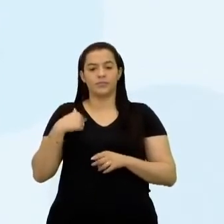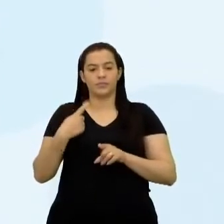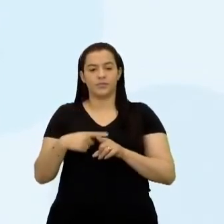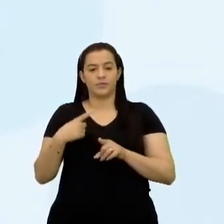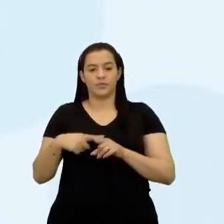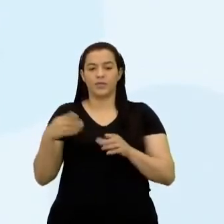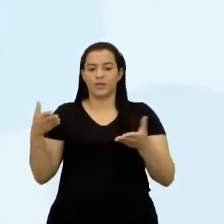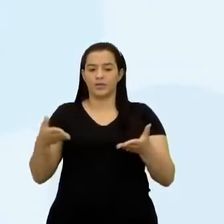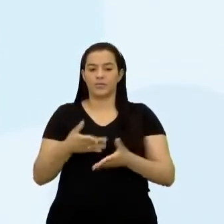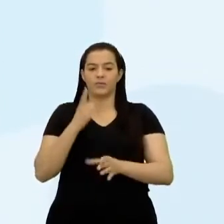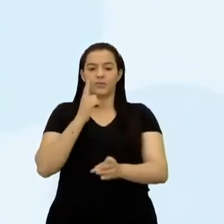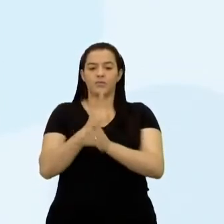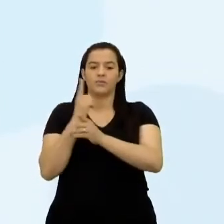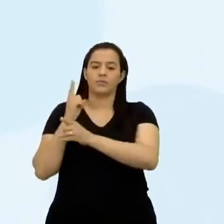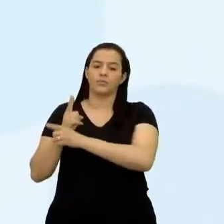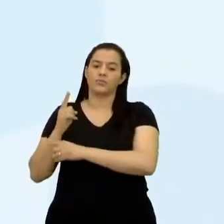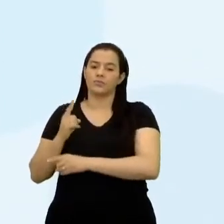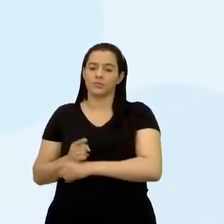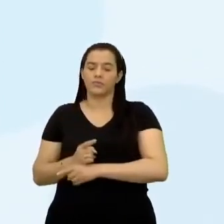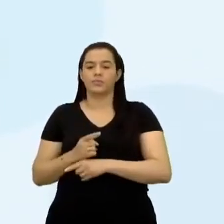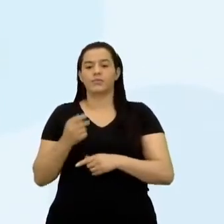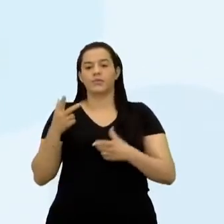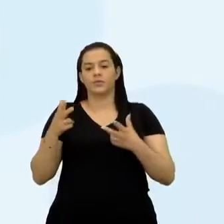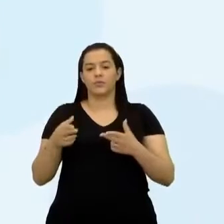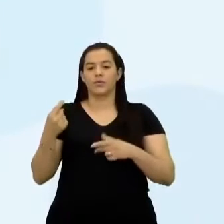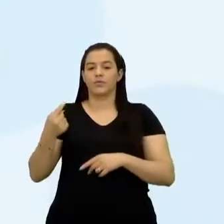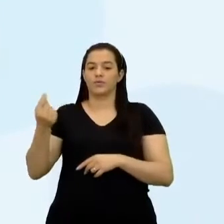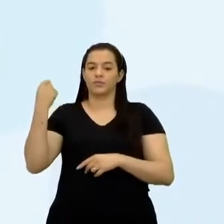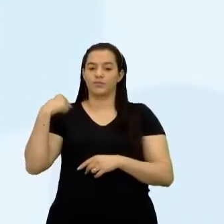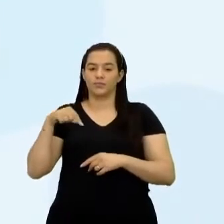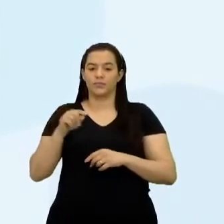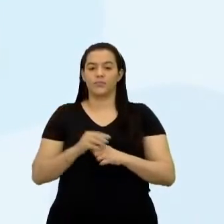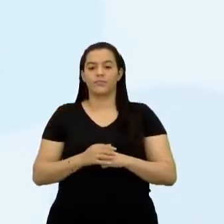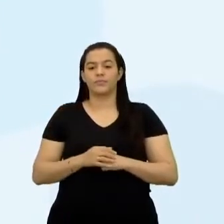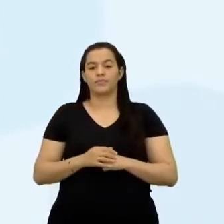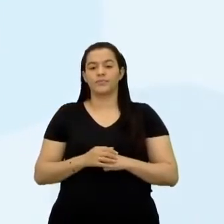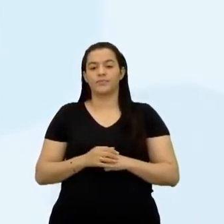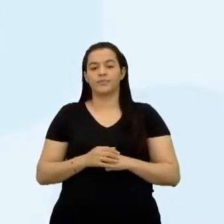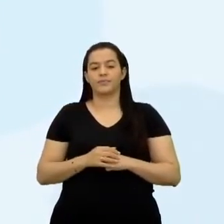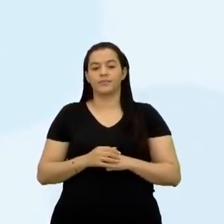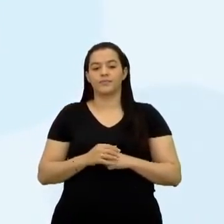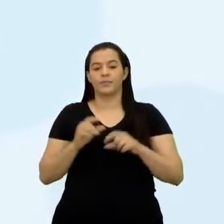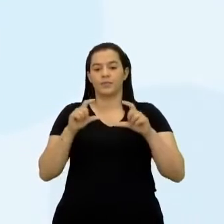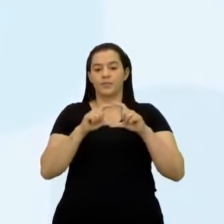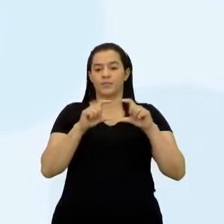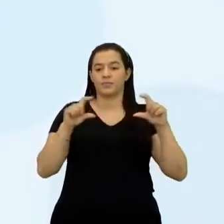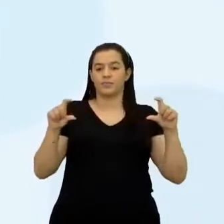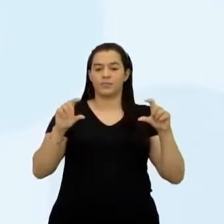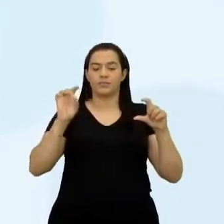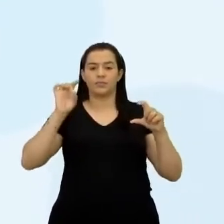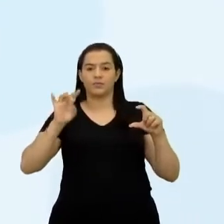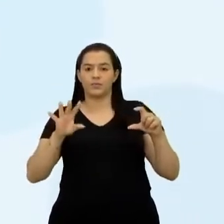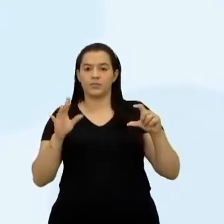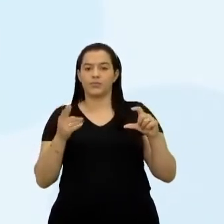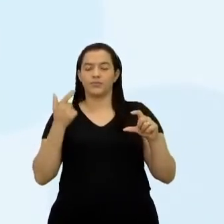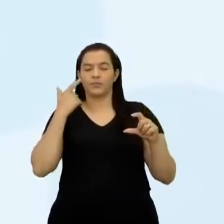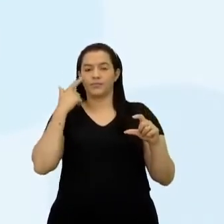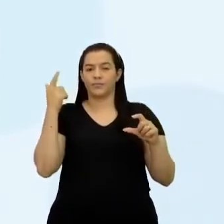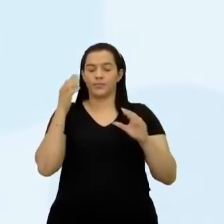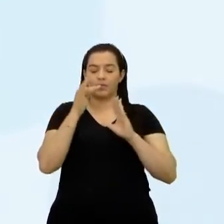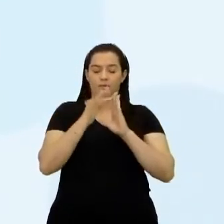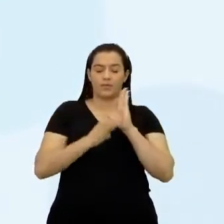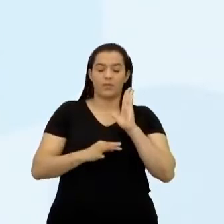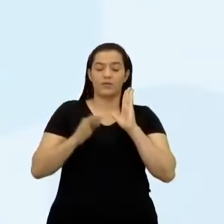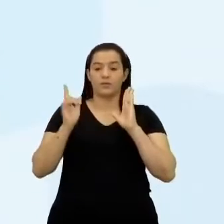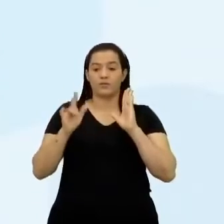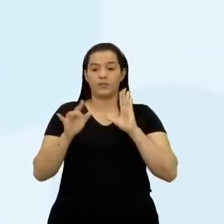os achávamos como os de lá. Eu vou li só esse pedacinho. Esse texto ele